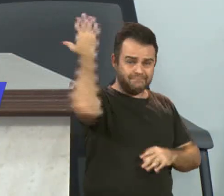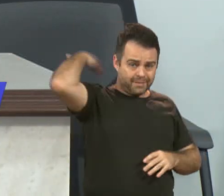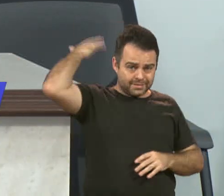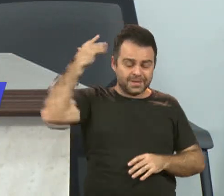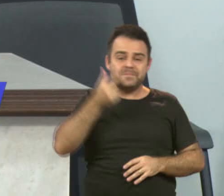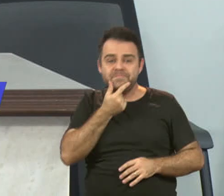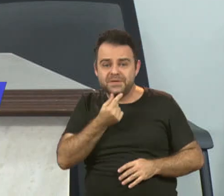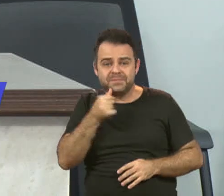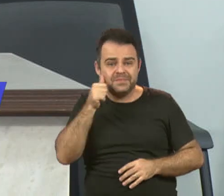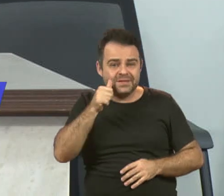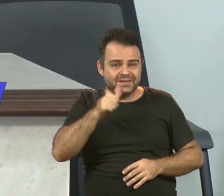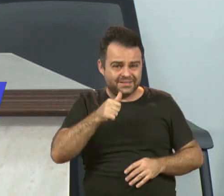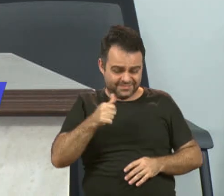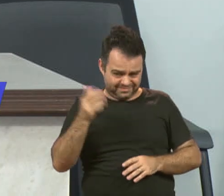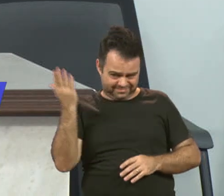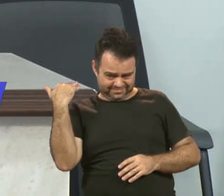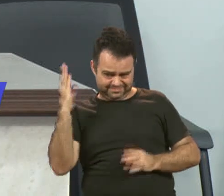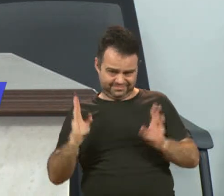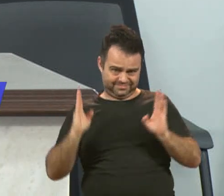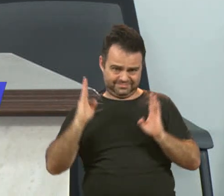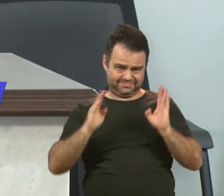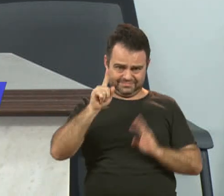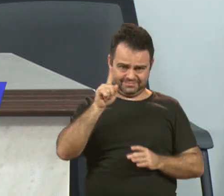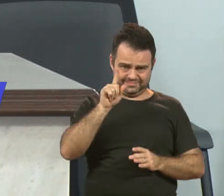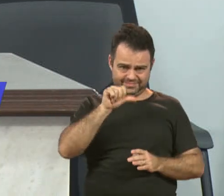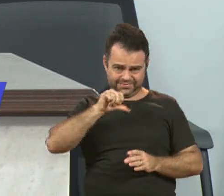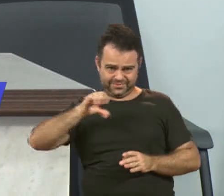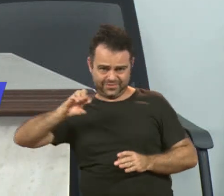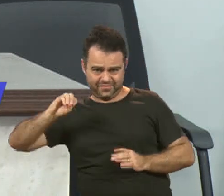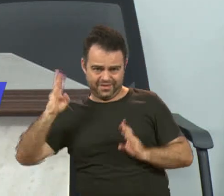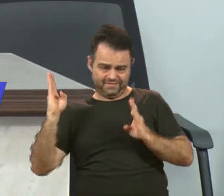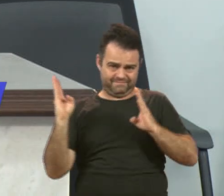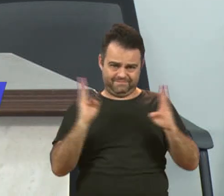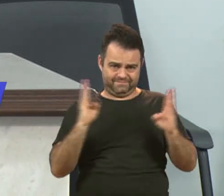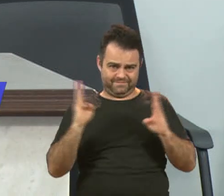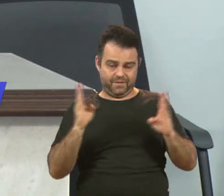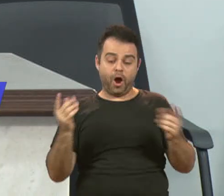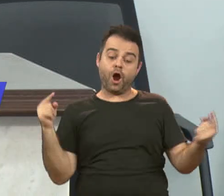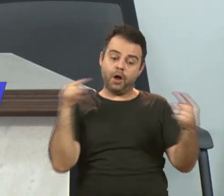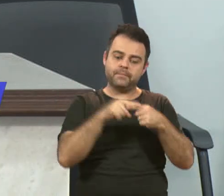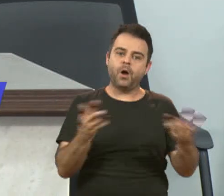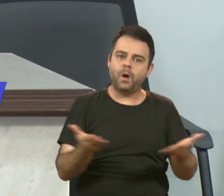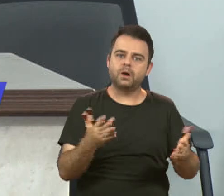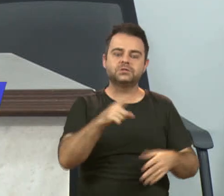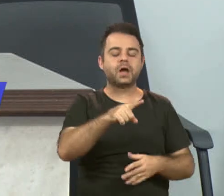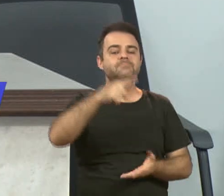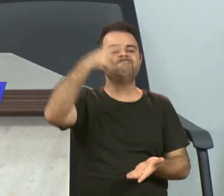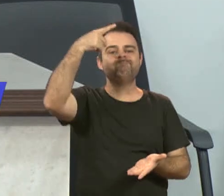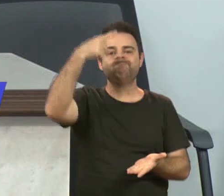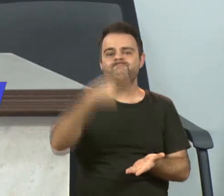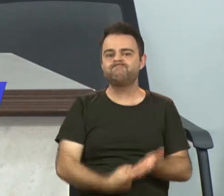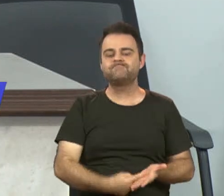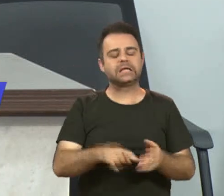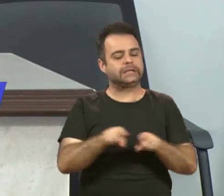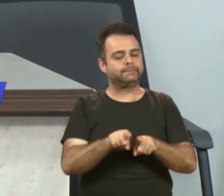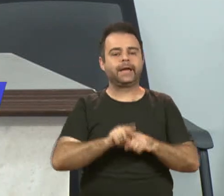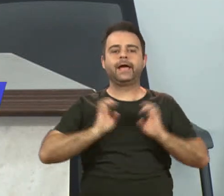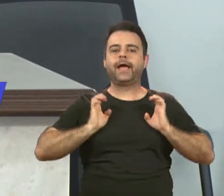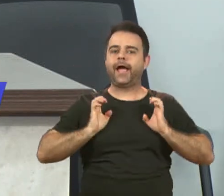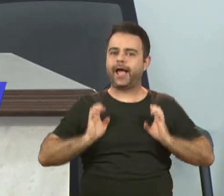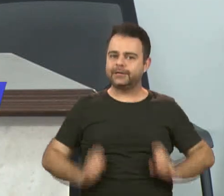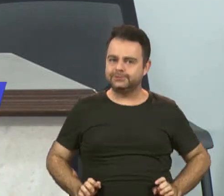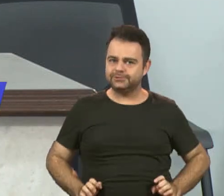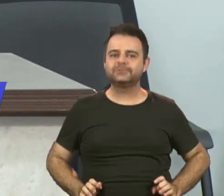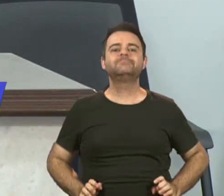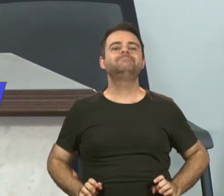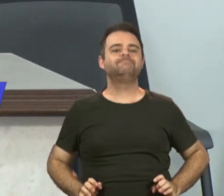anos 90, requer muito, mas muito compromisso ético.